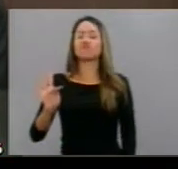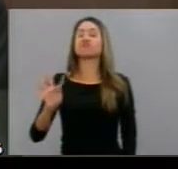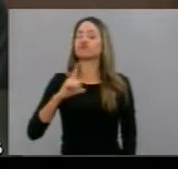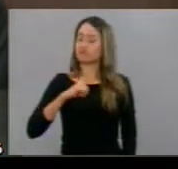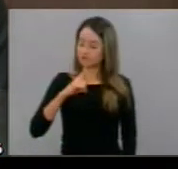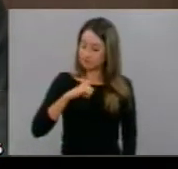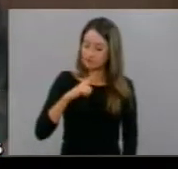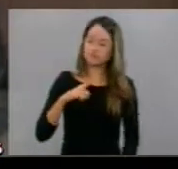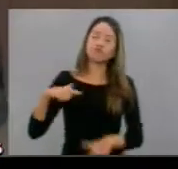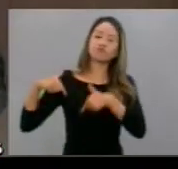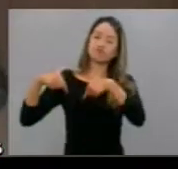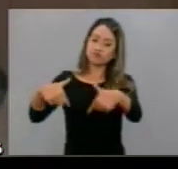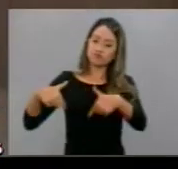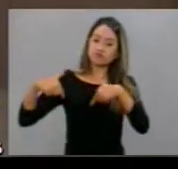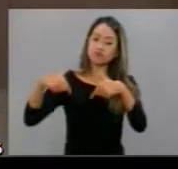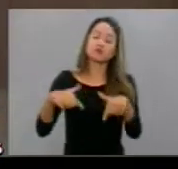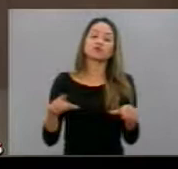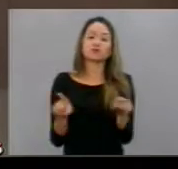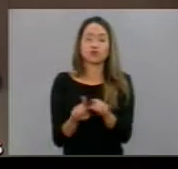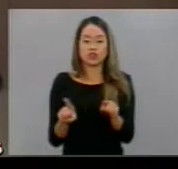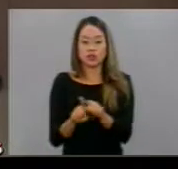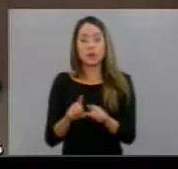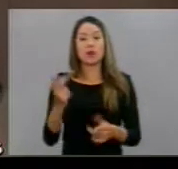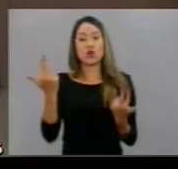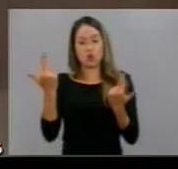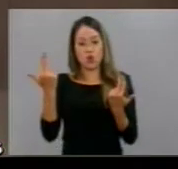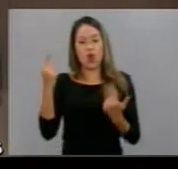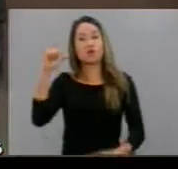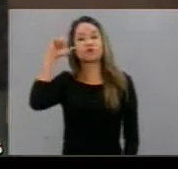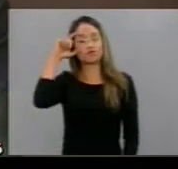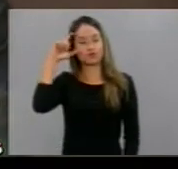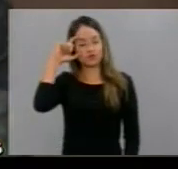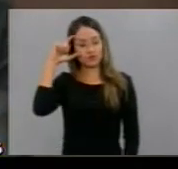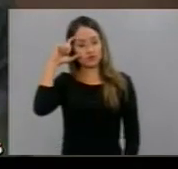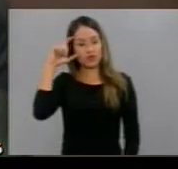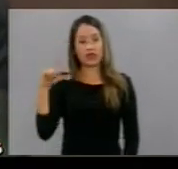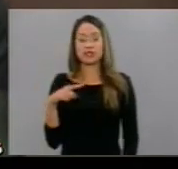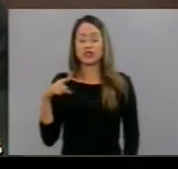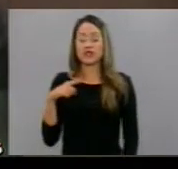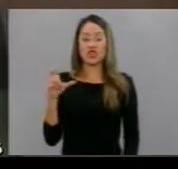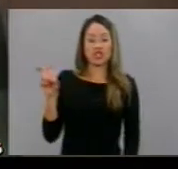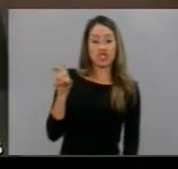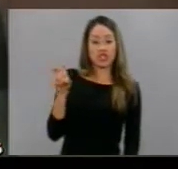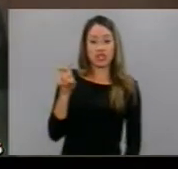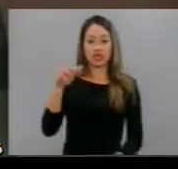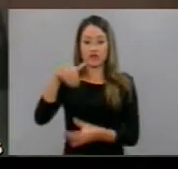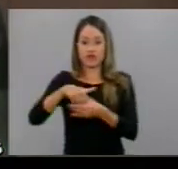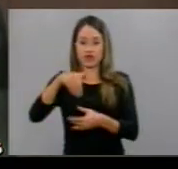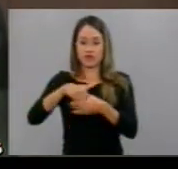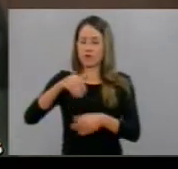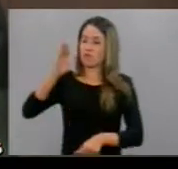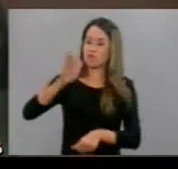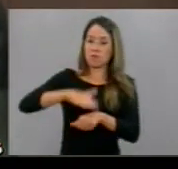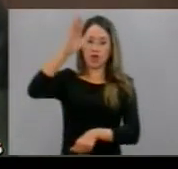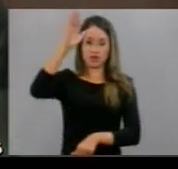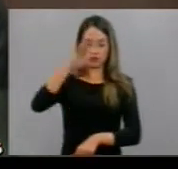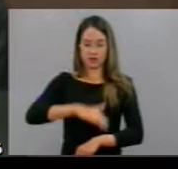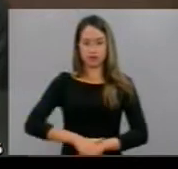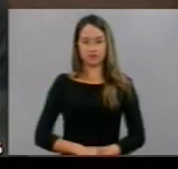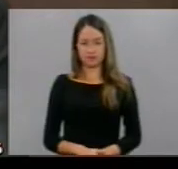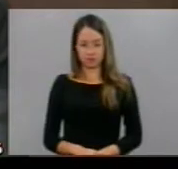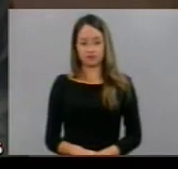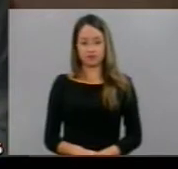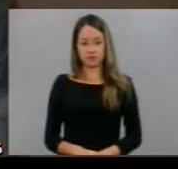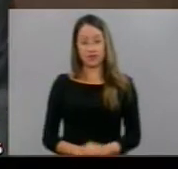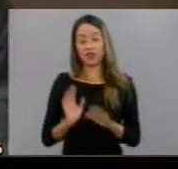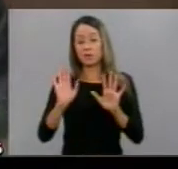altivez e da altura, também de João Alfredo, teve a 5ª maior votação. E mesmo